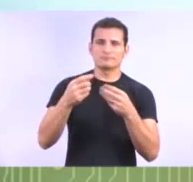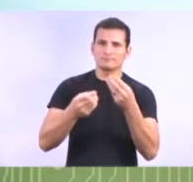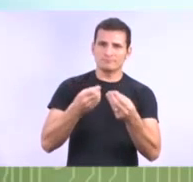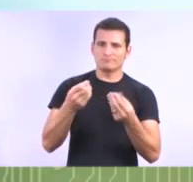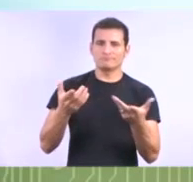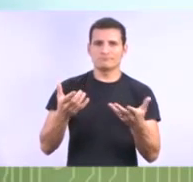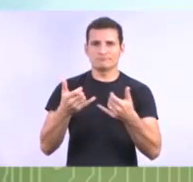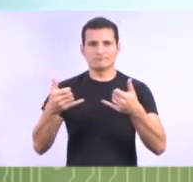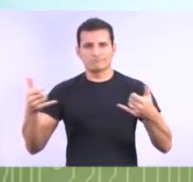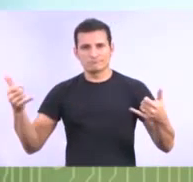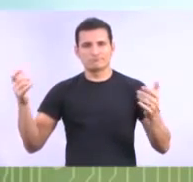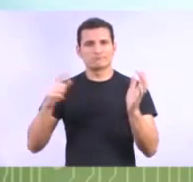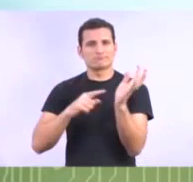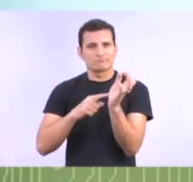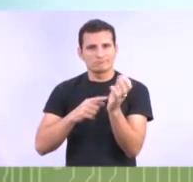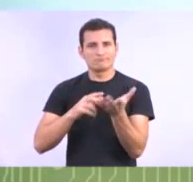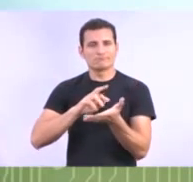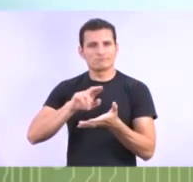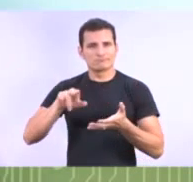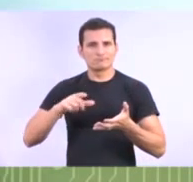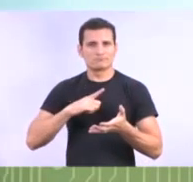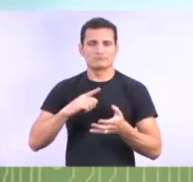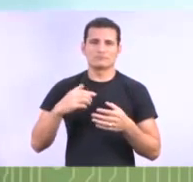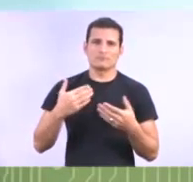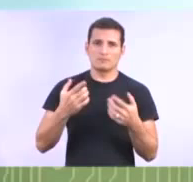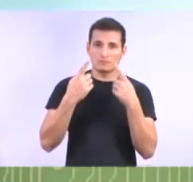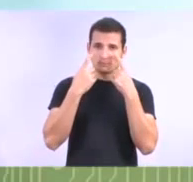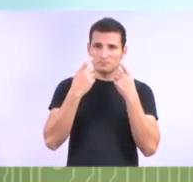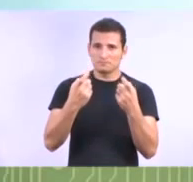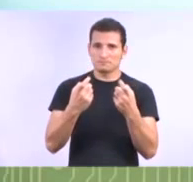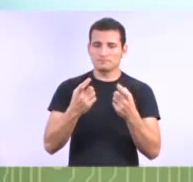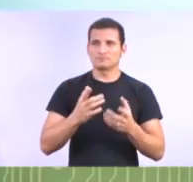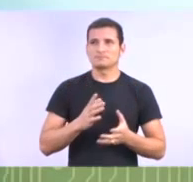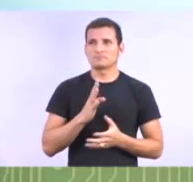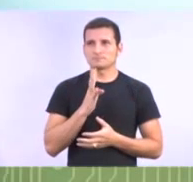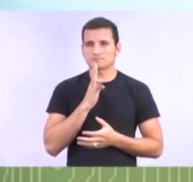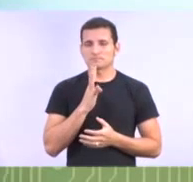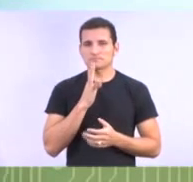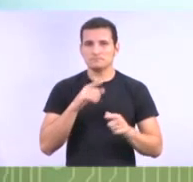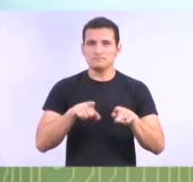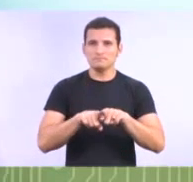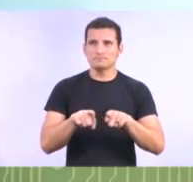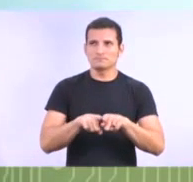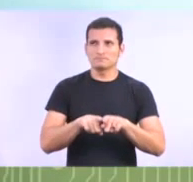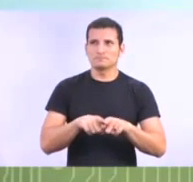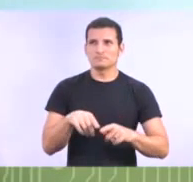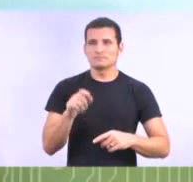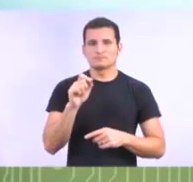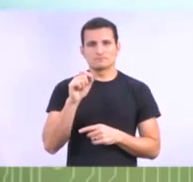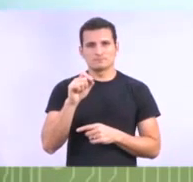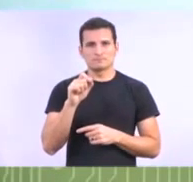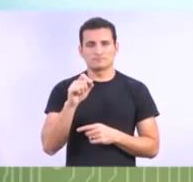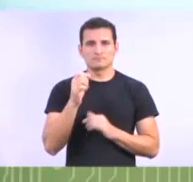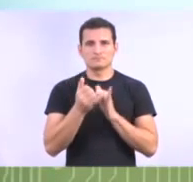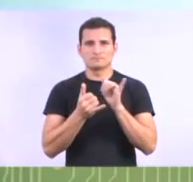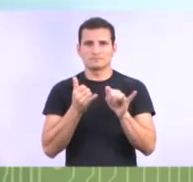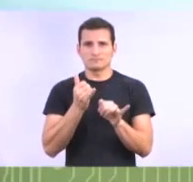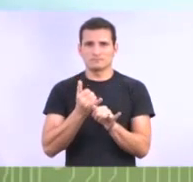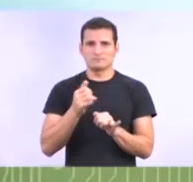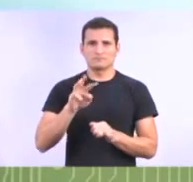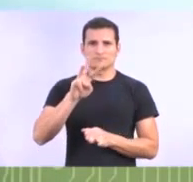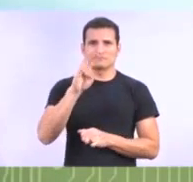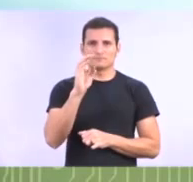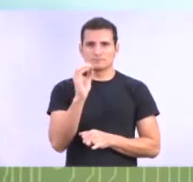diversos meios físicos. Então isso é muito interessante. Então conhecemos aí também que é uma Internet Work, ou